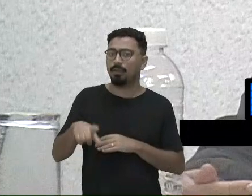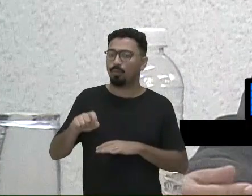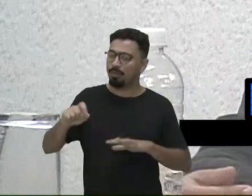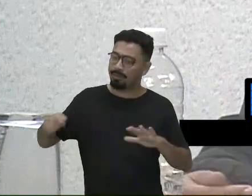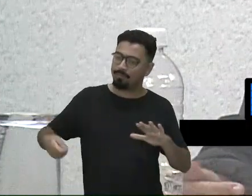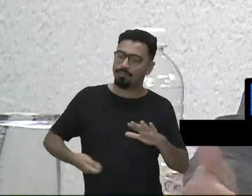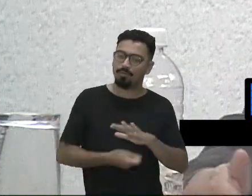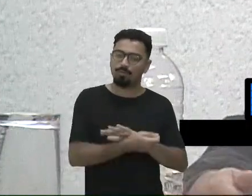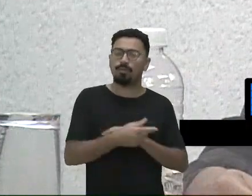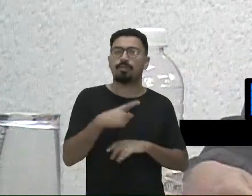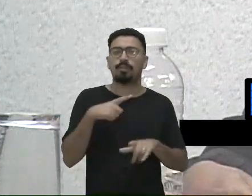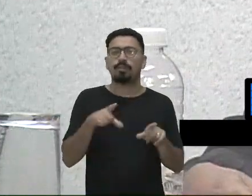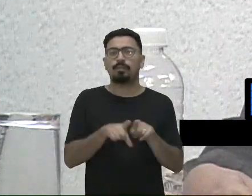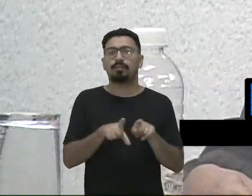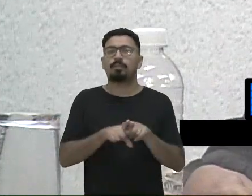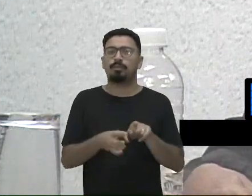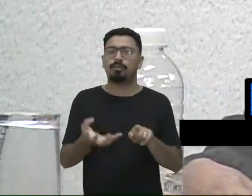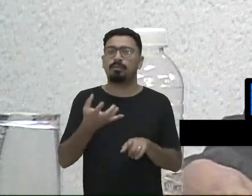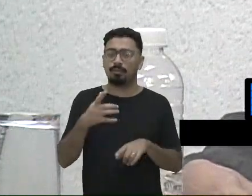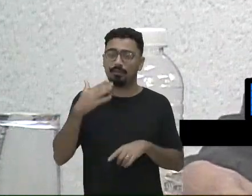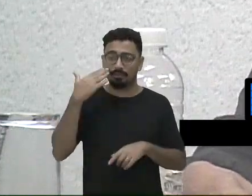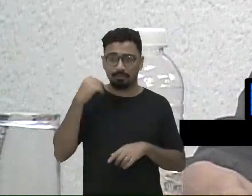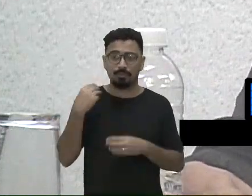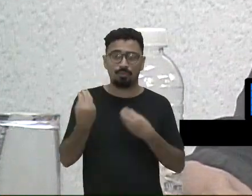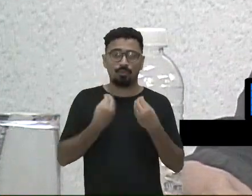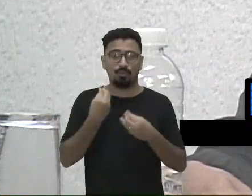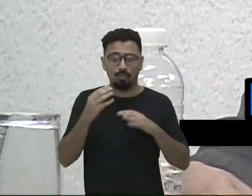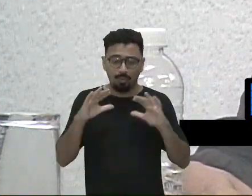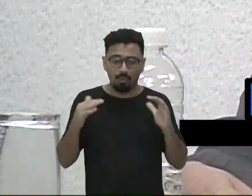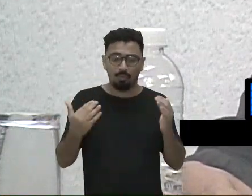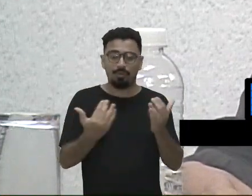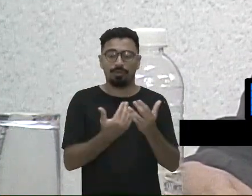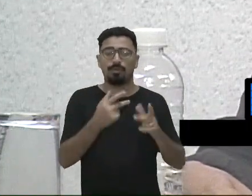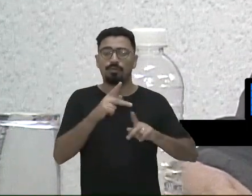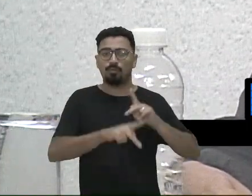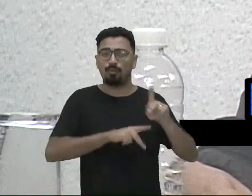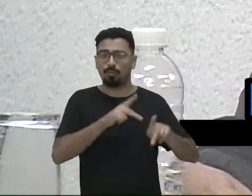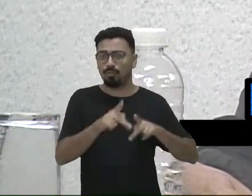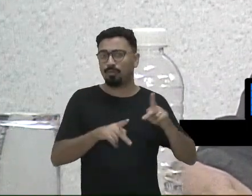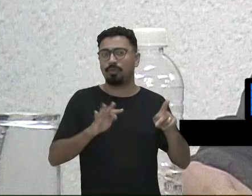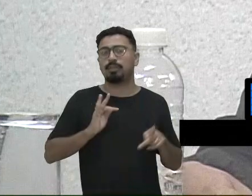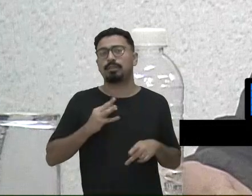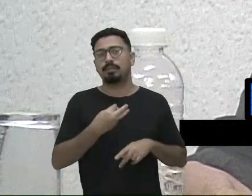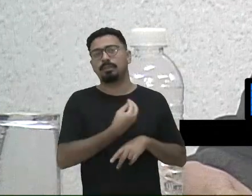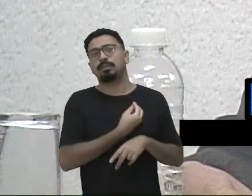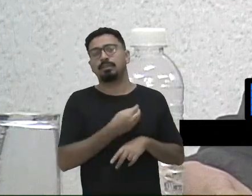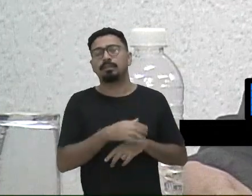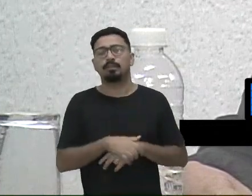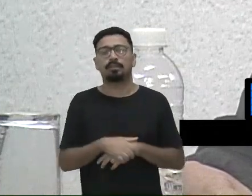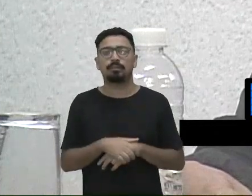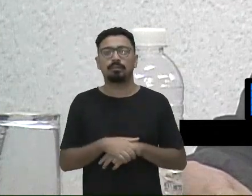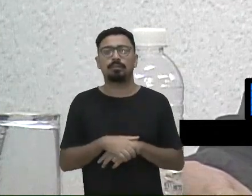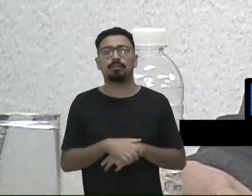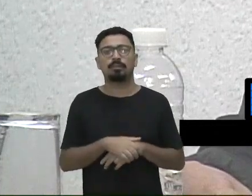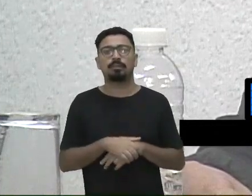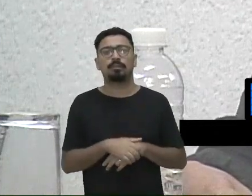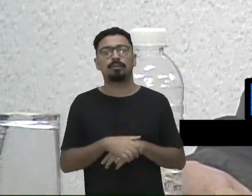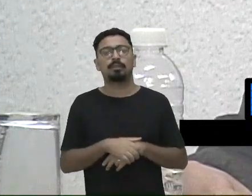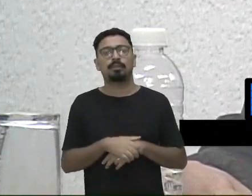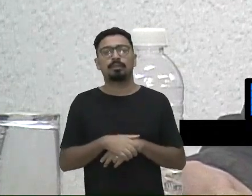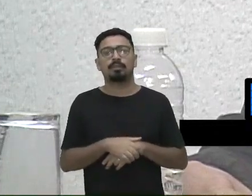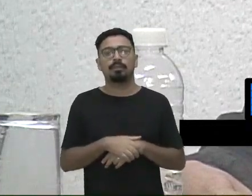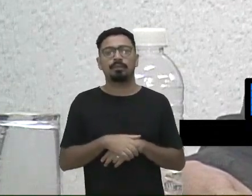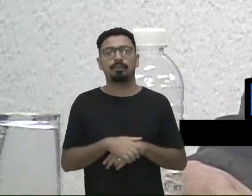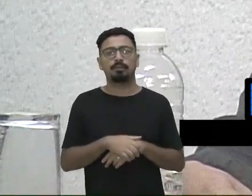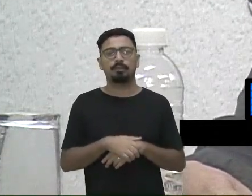né? Eu quero ver a nossa comunidade, eu quero ver a população trans na lei orçamentária